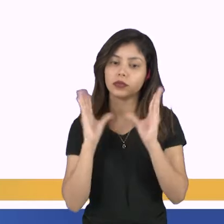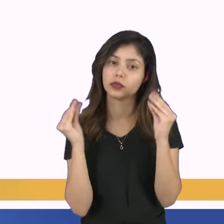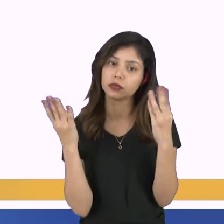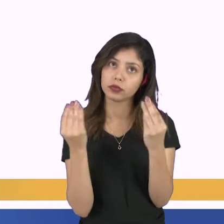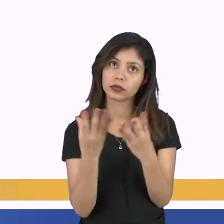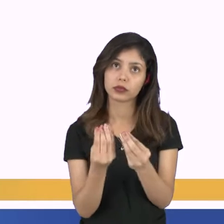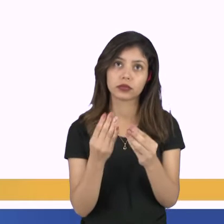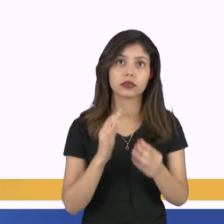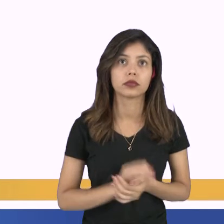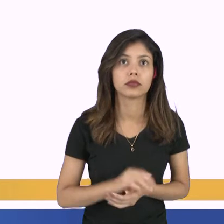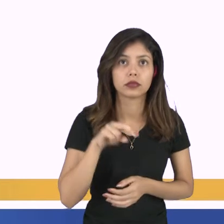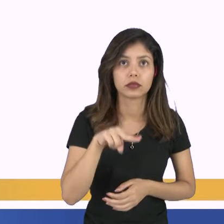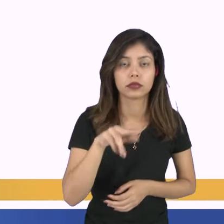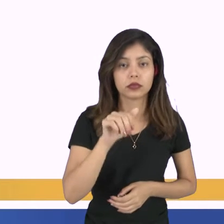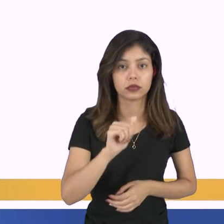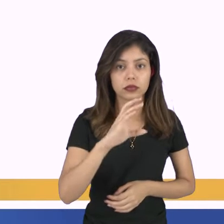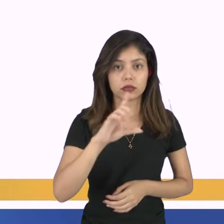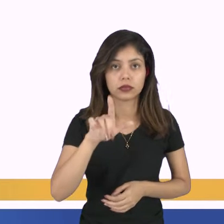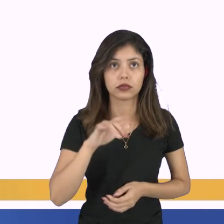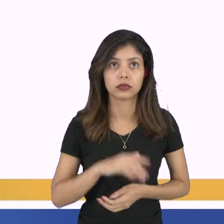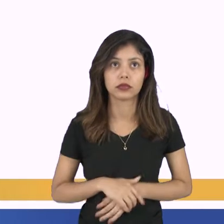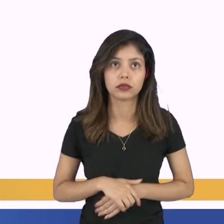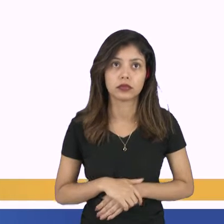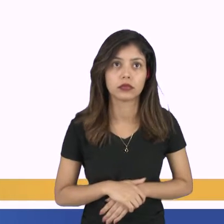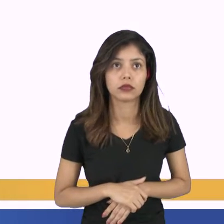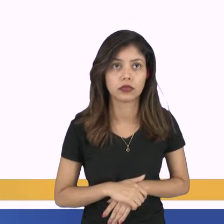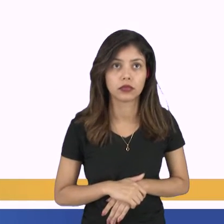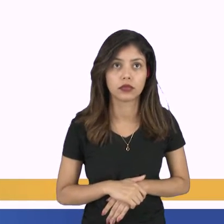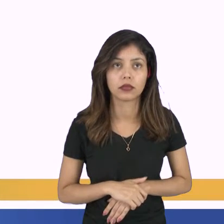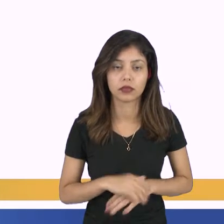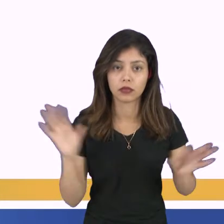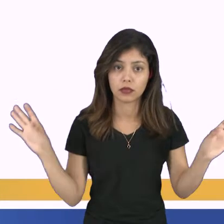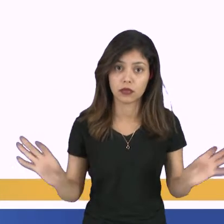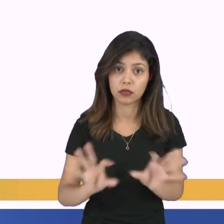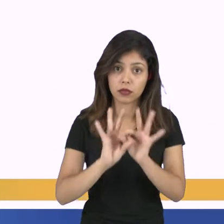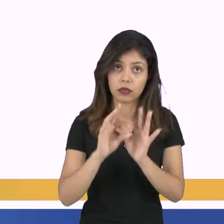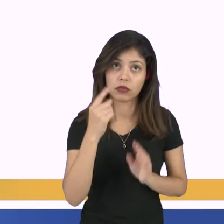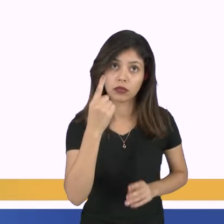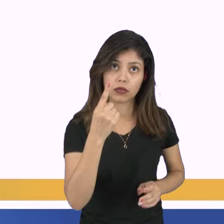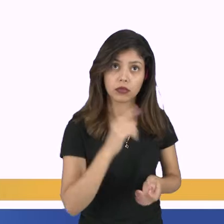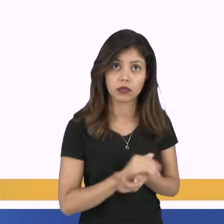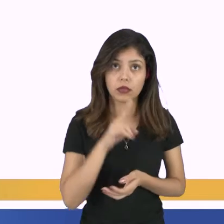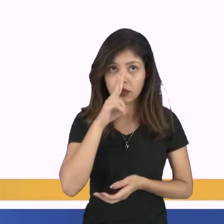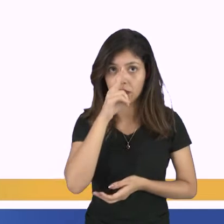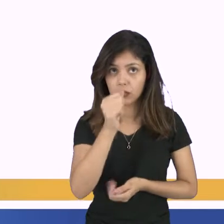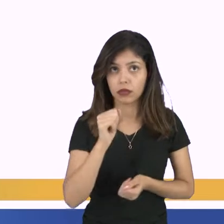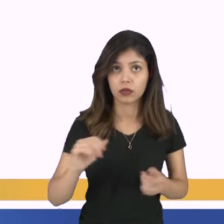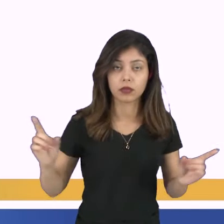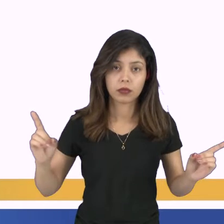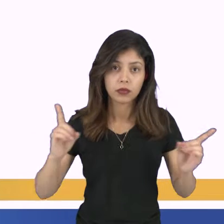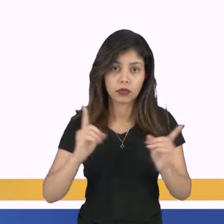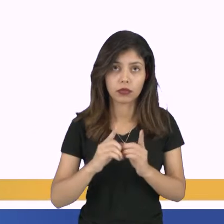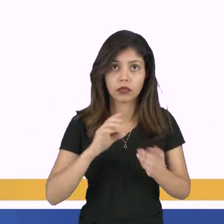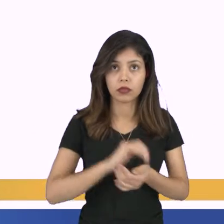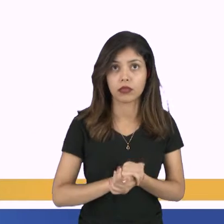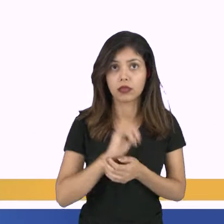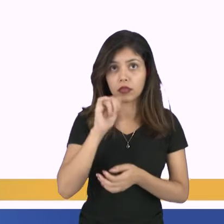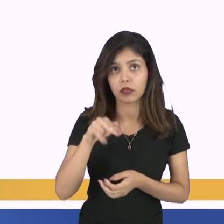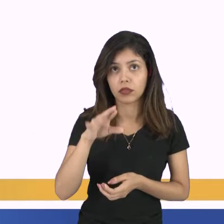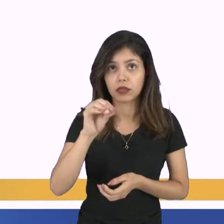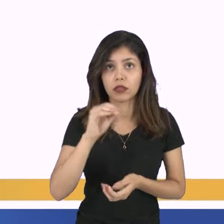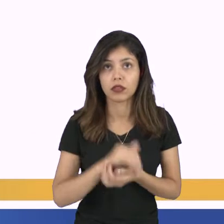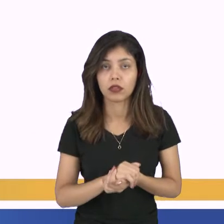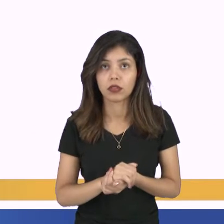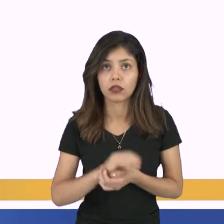substância cloreto de sódio. Então, uma ligação iônica é uma força de atração entre